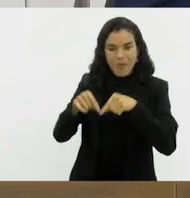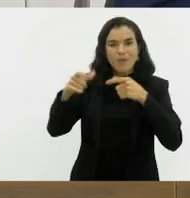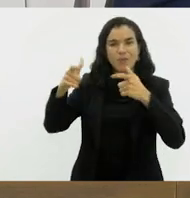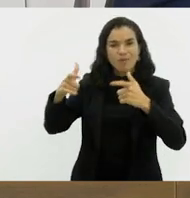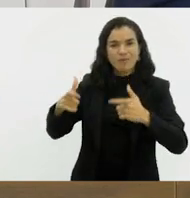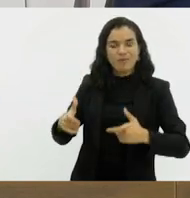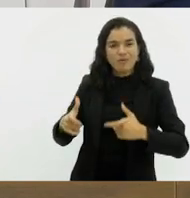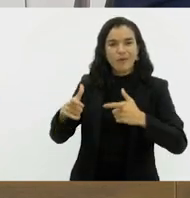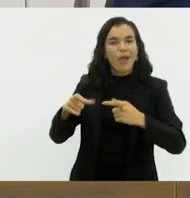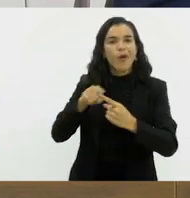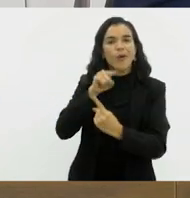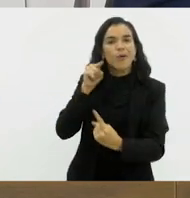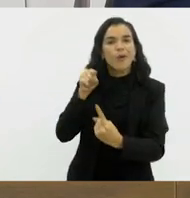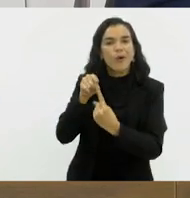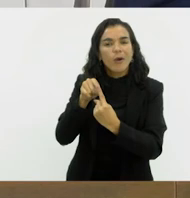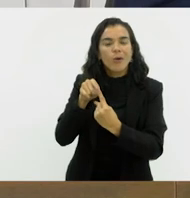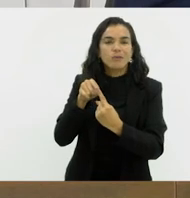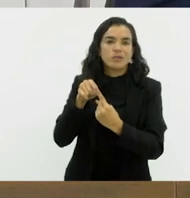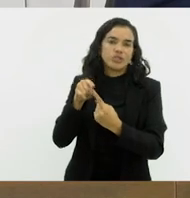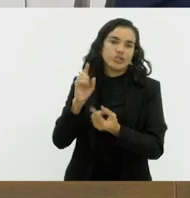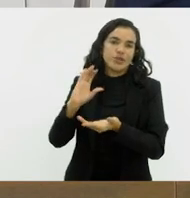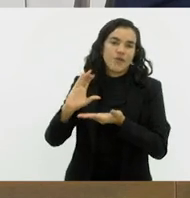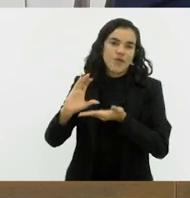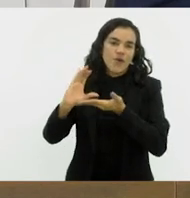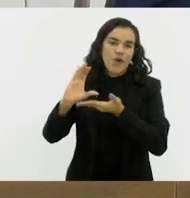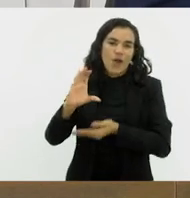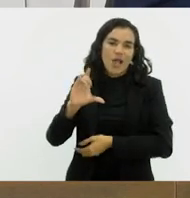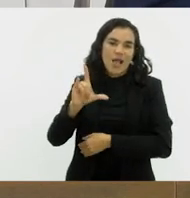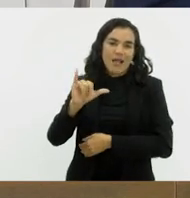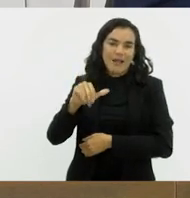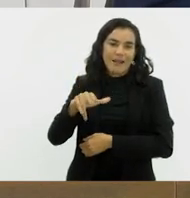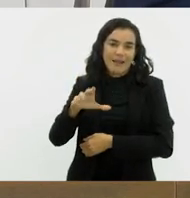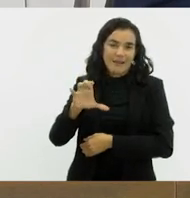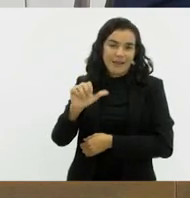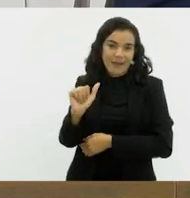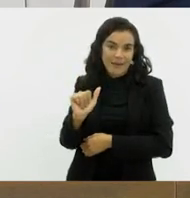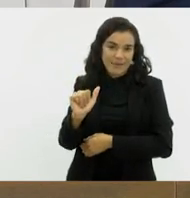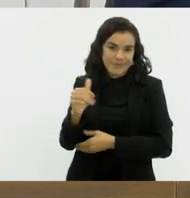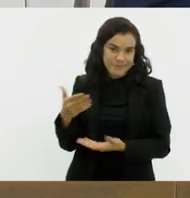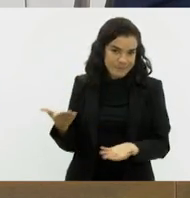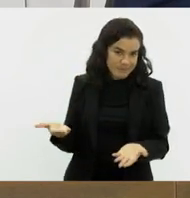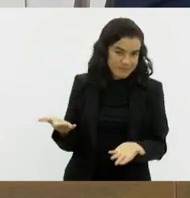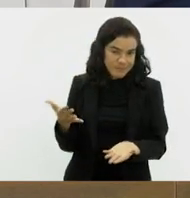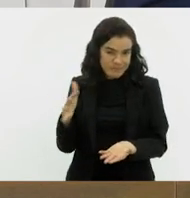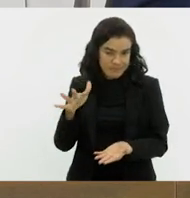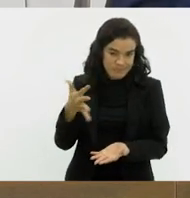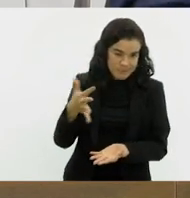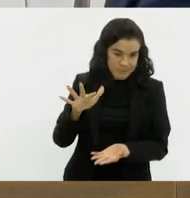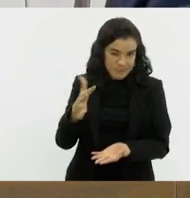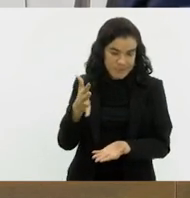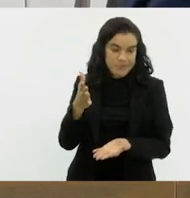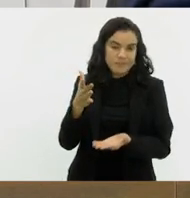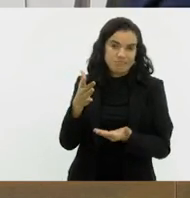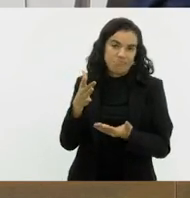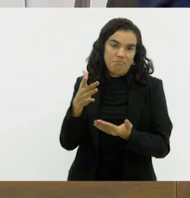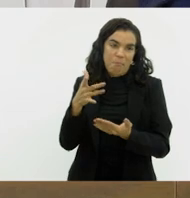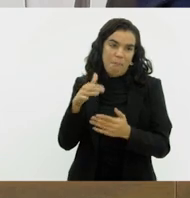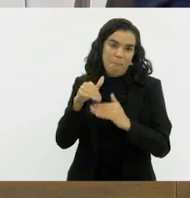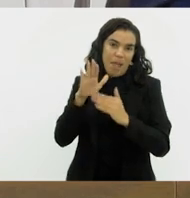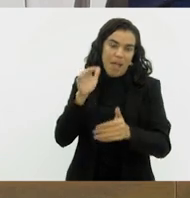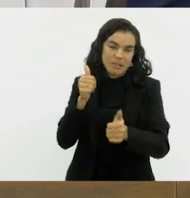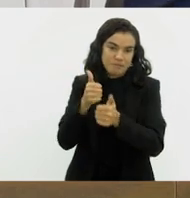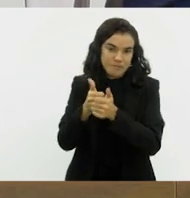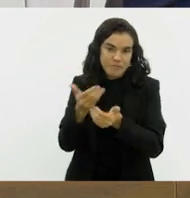função clínica, digamos assim, mais próxima de uma assistência em saúde.